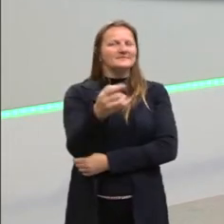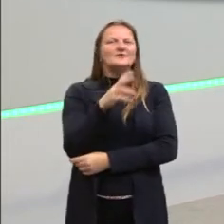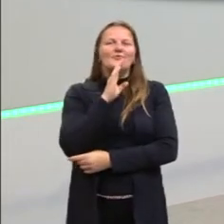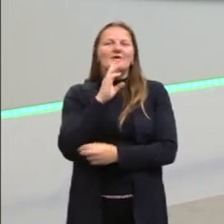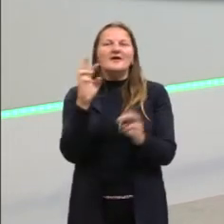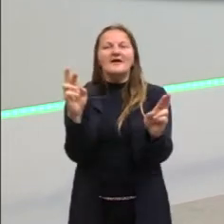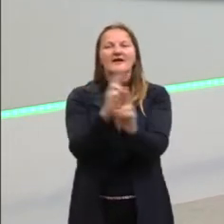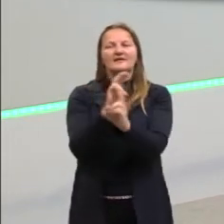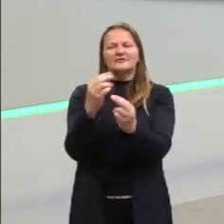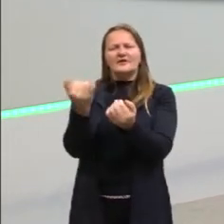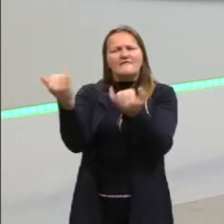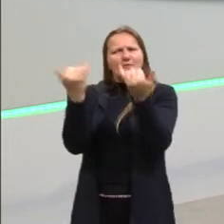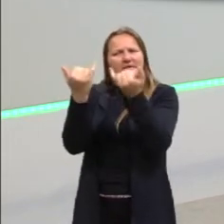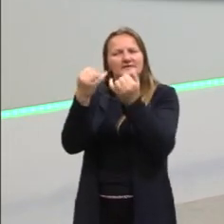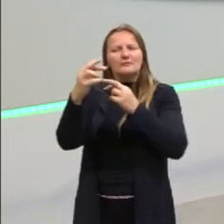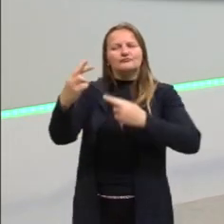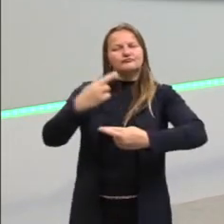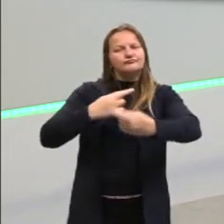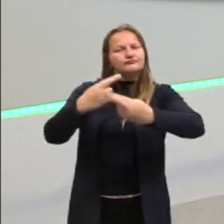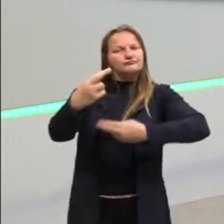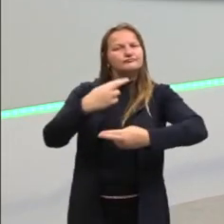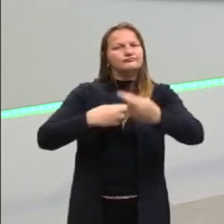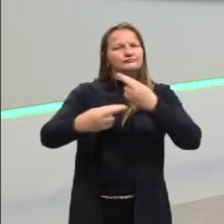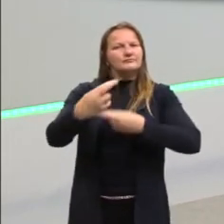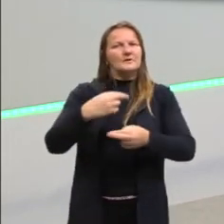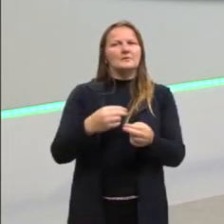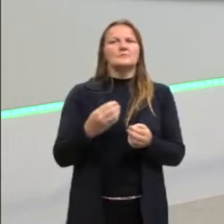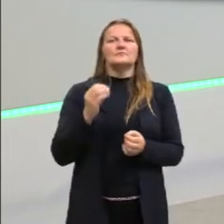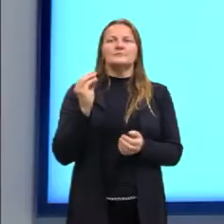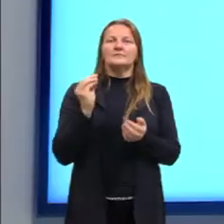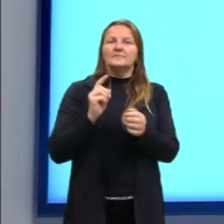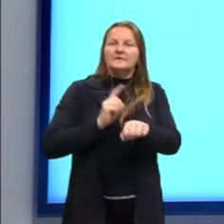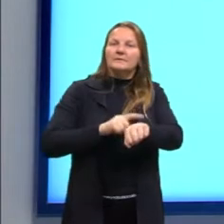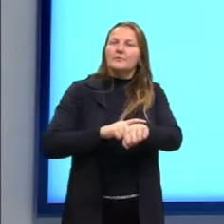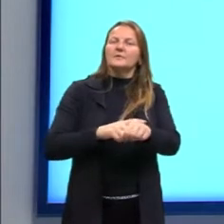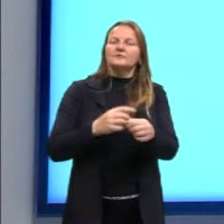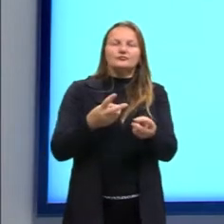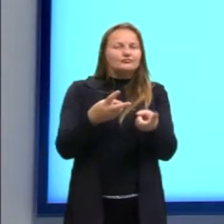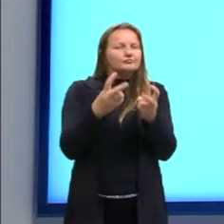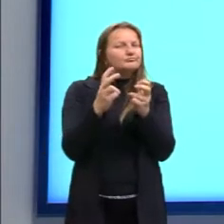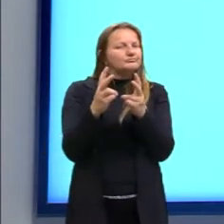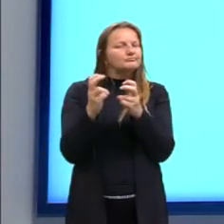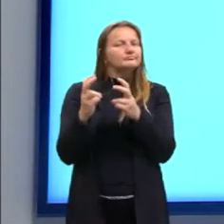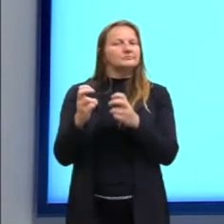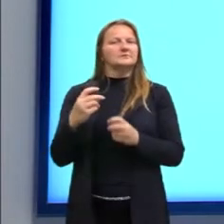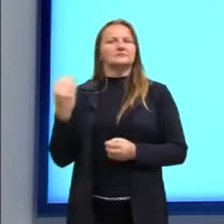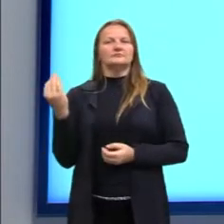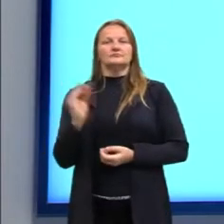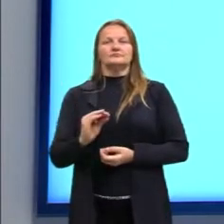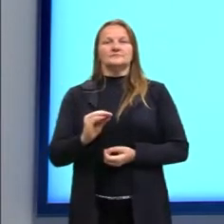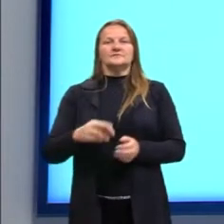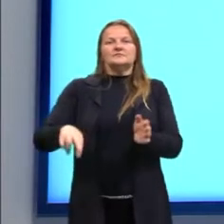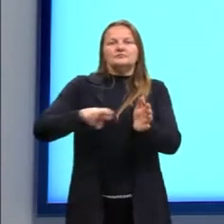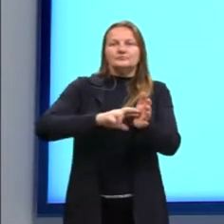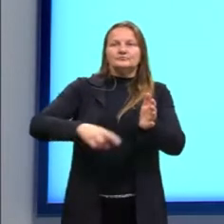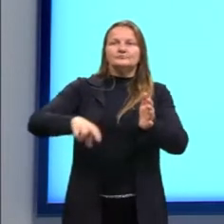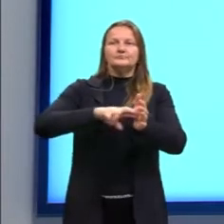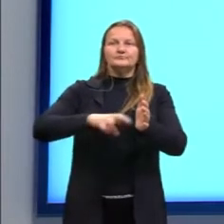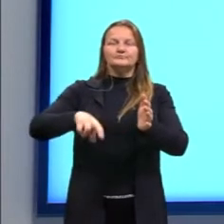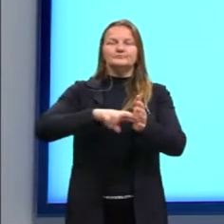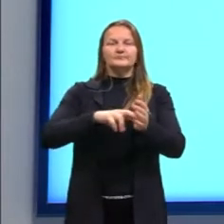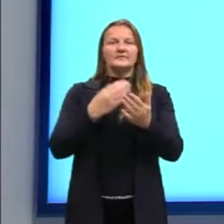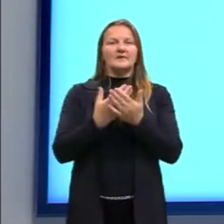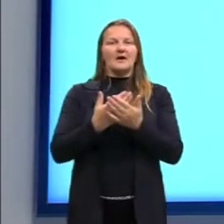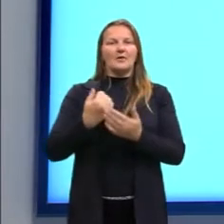relacionar as informações que eles trazem. E daí vocês podem encontrar isso se vocês retomarem as